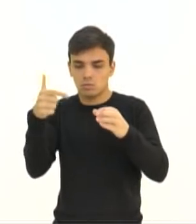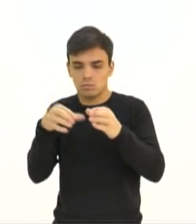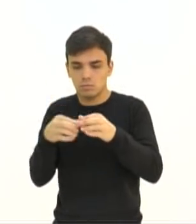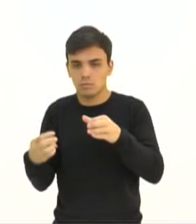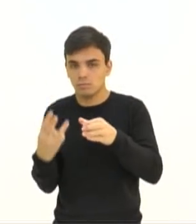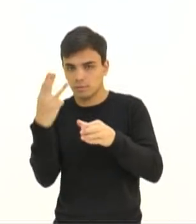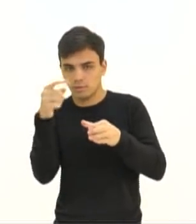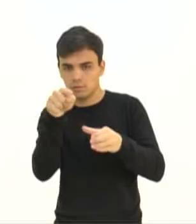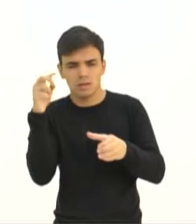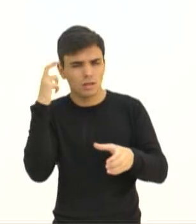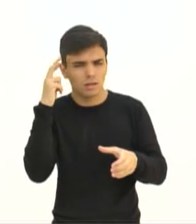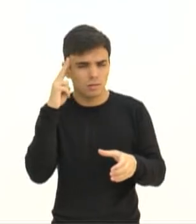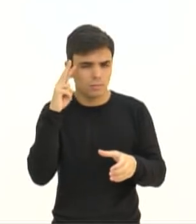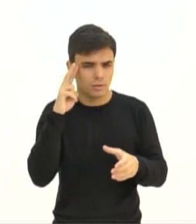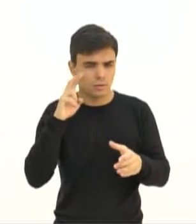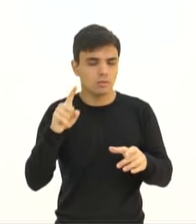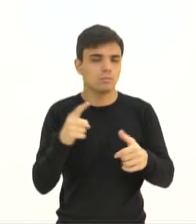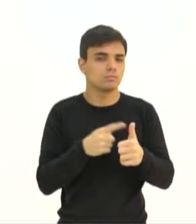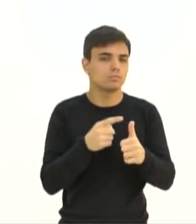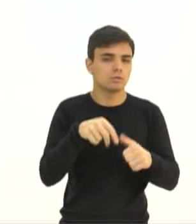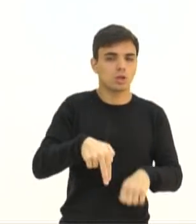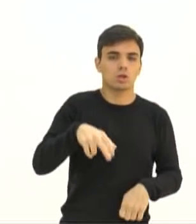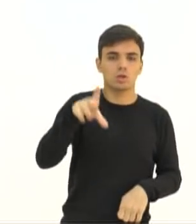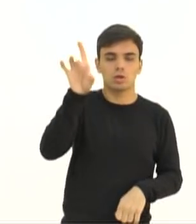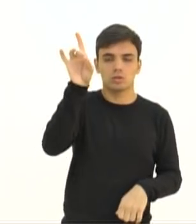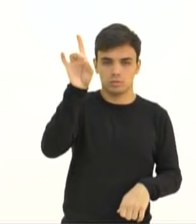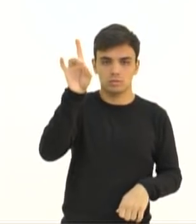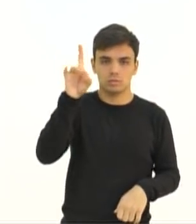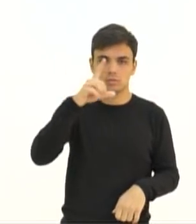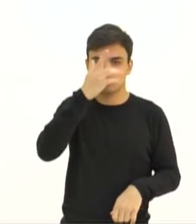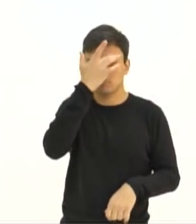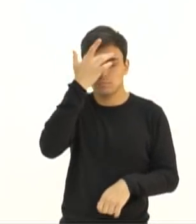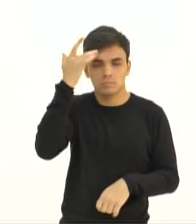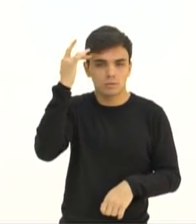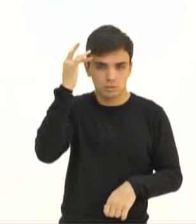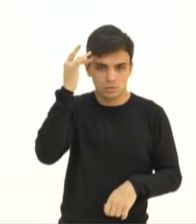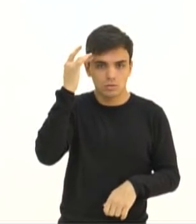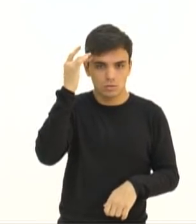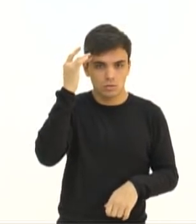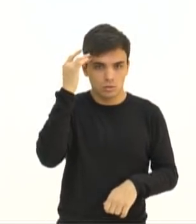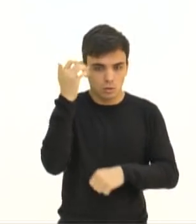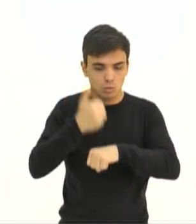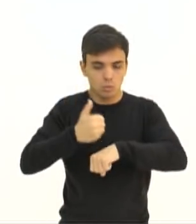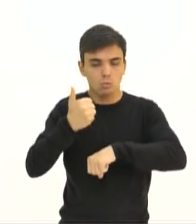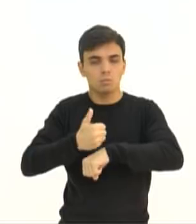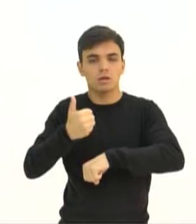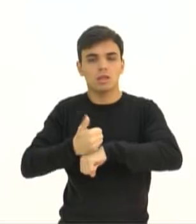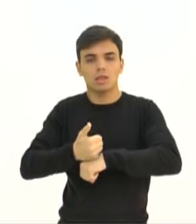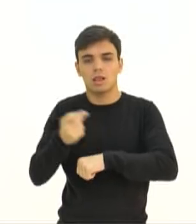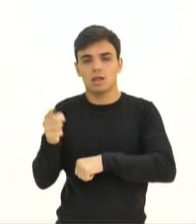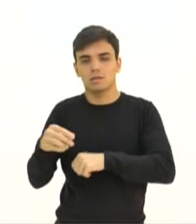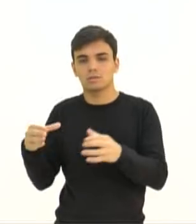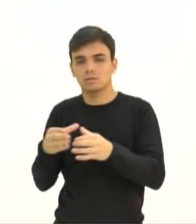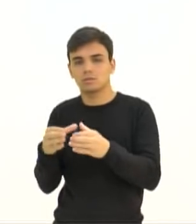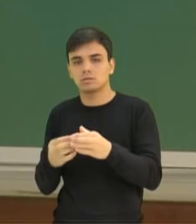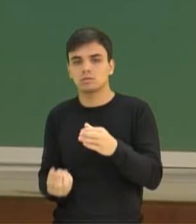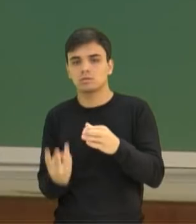no Nordeste, o que nós vamos ter? As pessoas estão ocupadas no setor terciário, lembra que a gente falou lá?